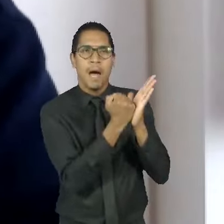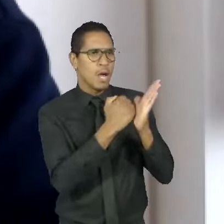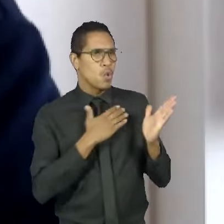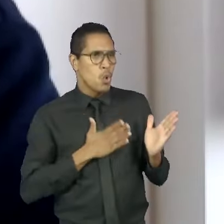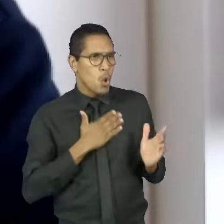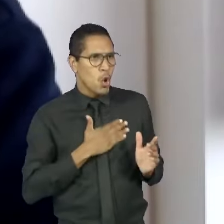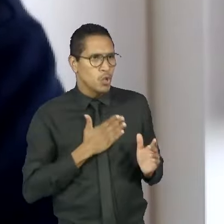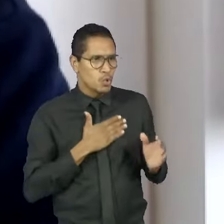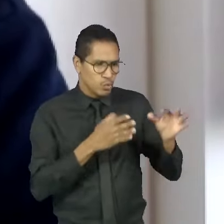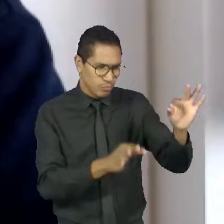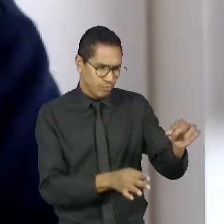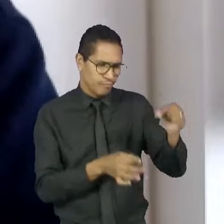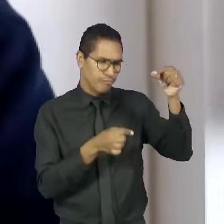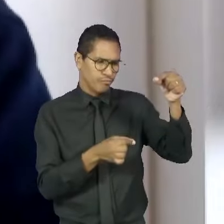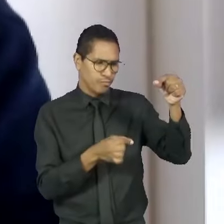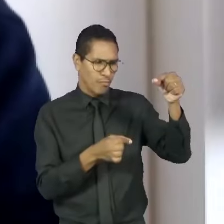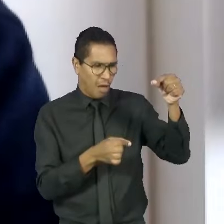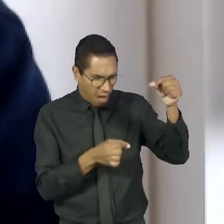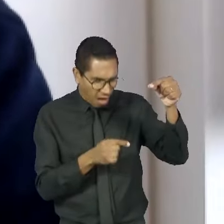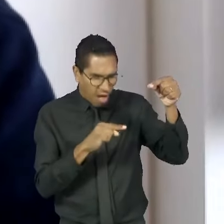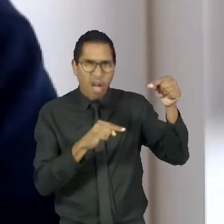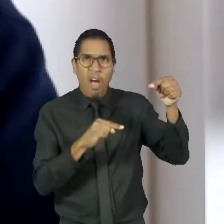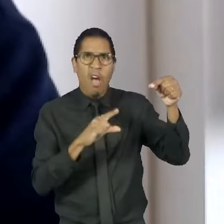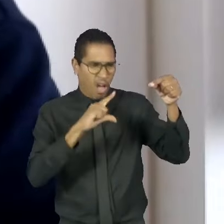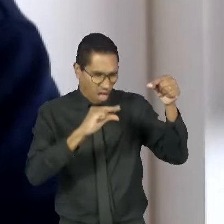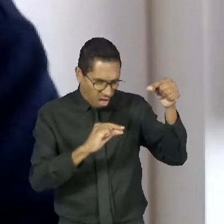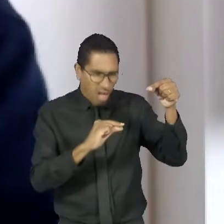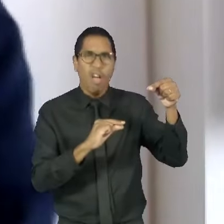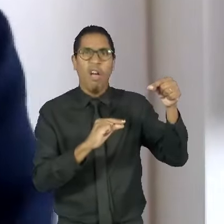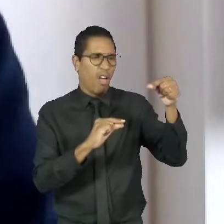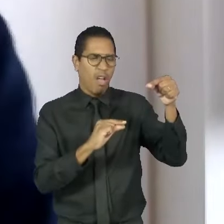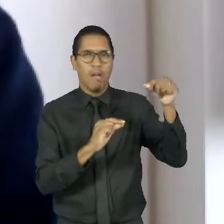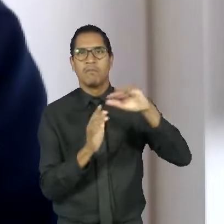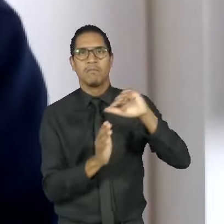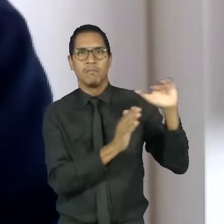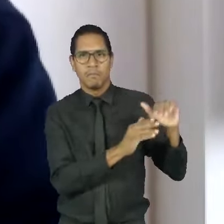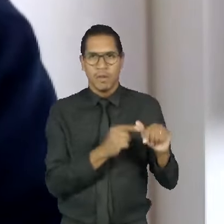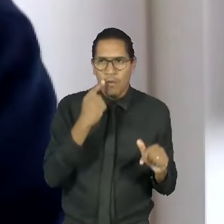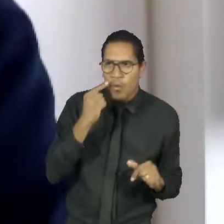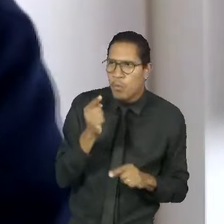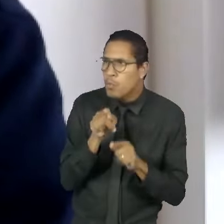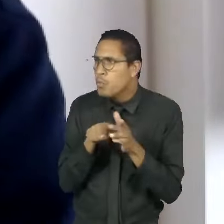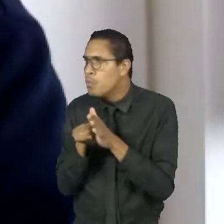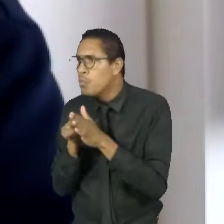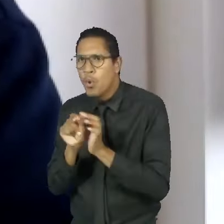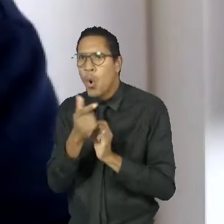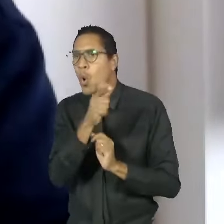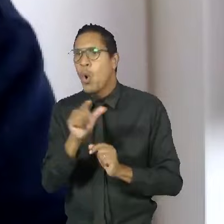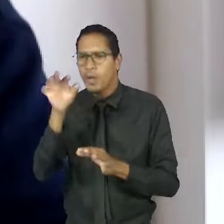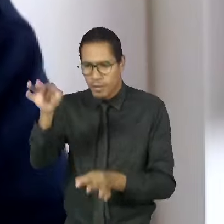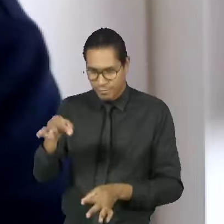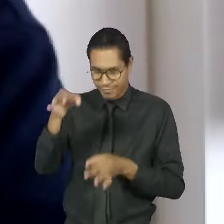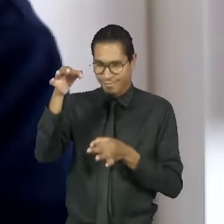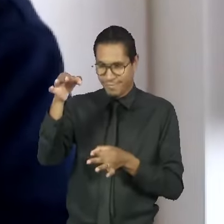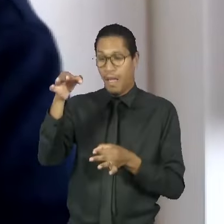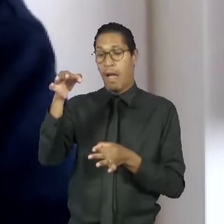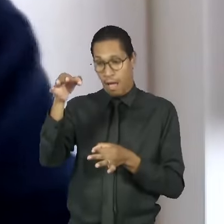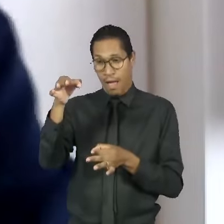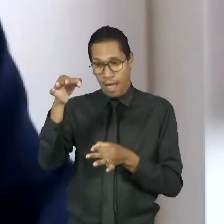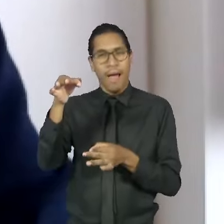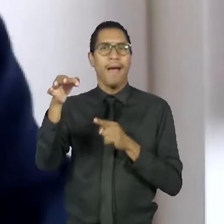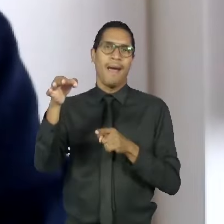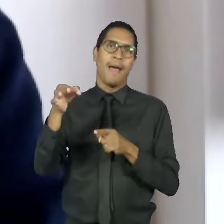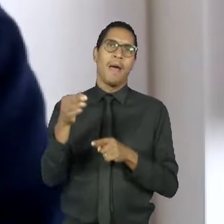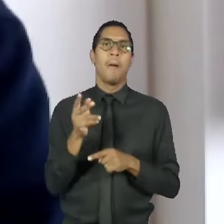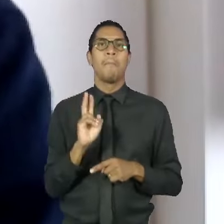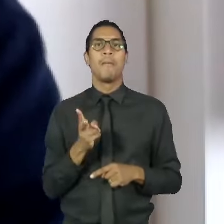fez isso ele Talvez fique um pouco revoltado e opte pela segunda marca Ok onde ele vai pagar a mesma preço por